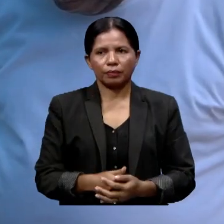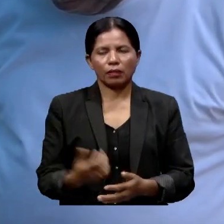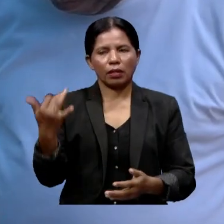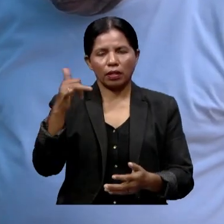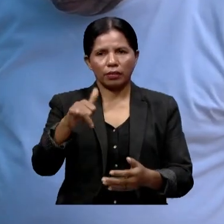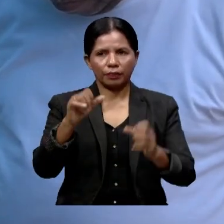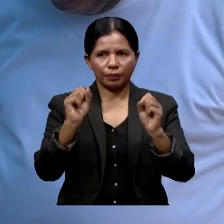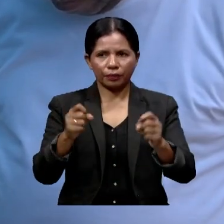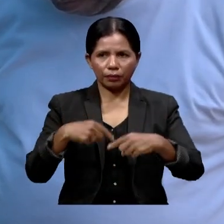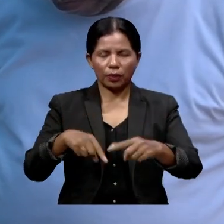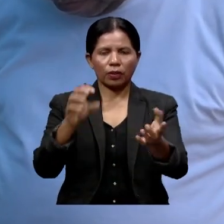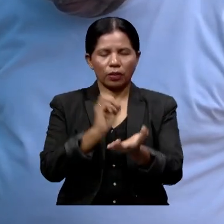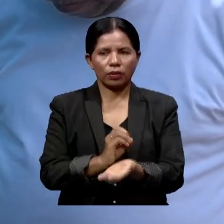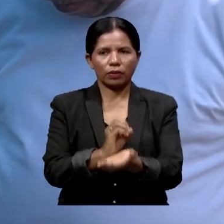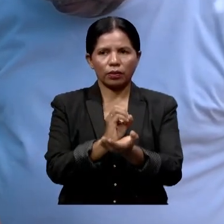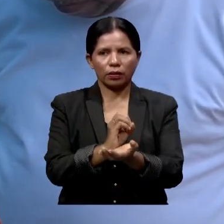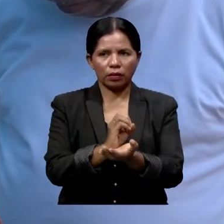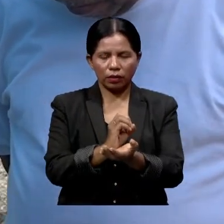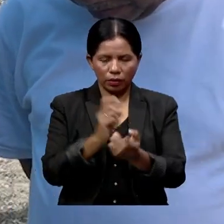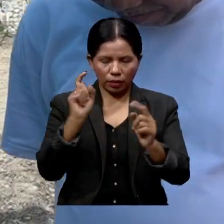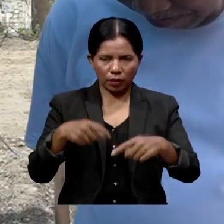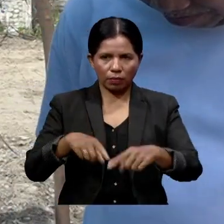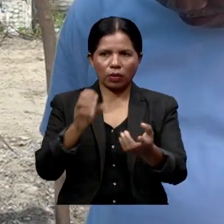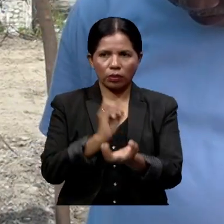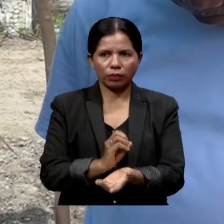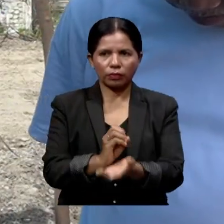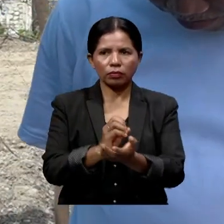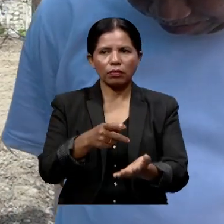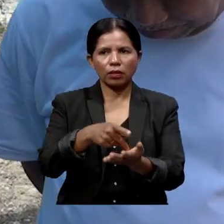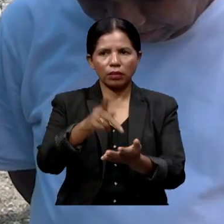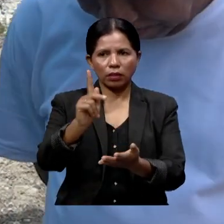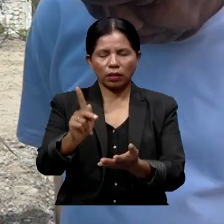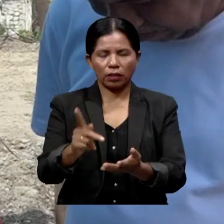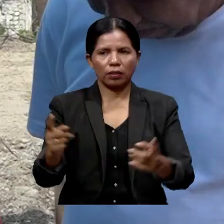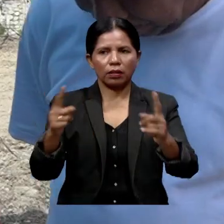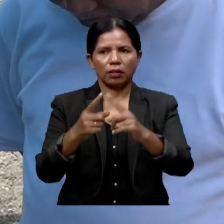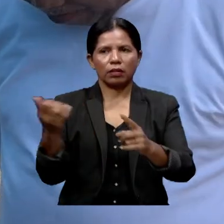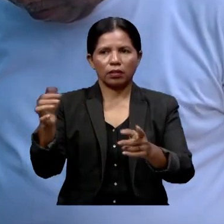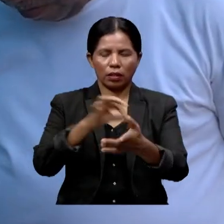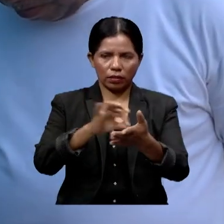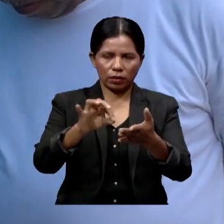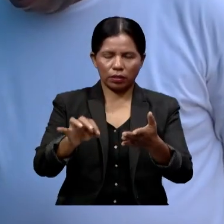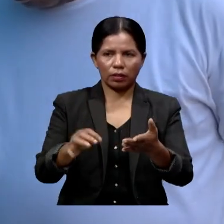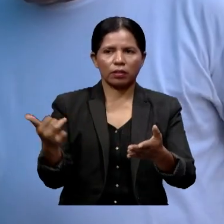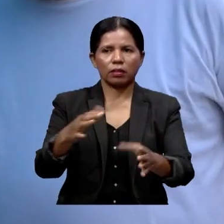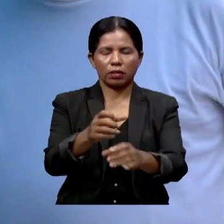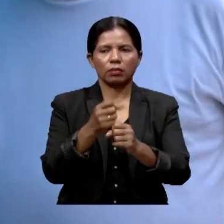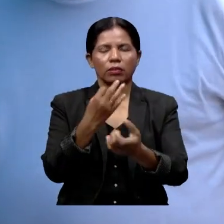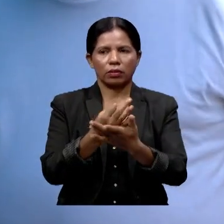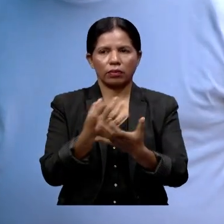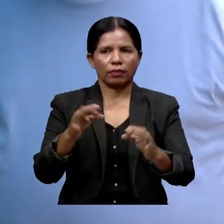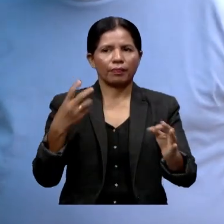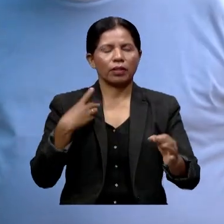ne tem que vai Oe-Cusse tem vai Oe-Cusse para selo basira sira sina kata sira simu tena